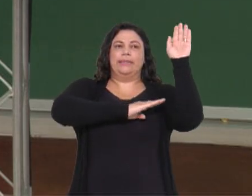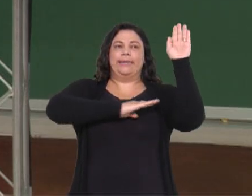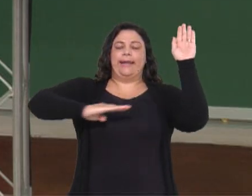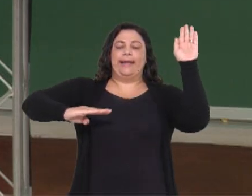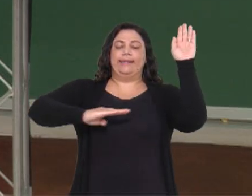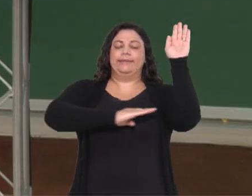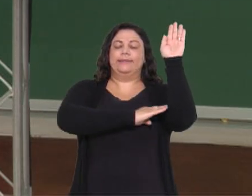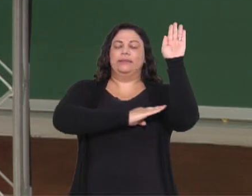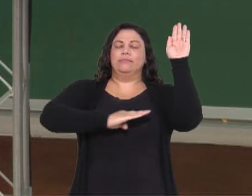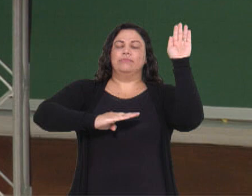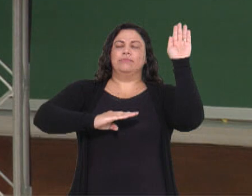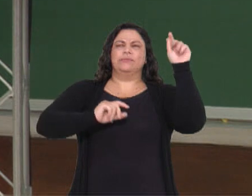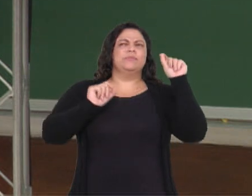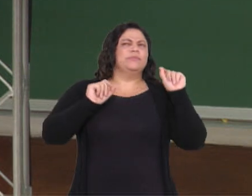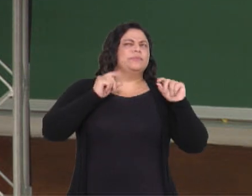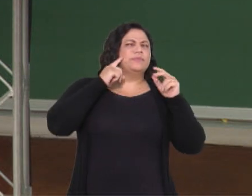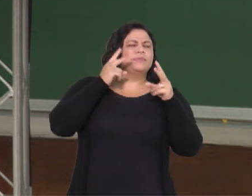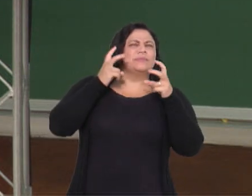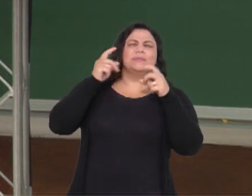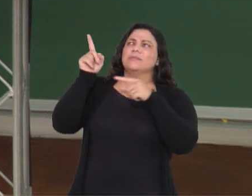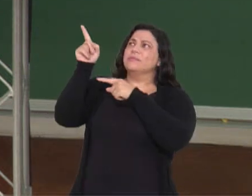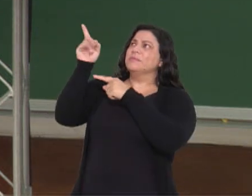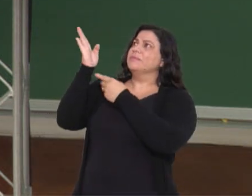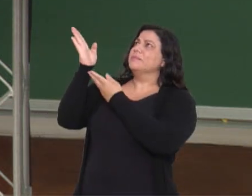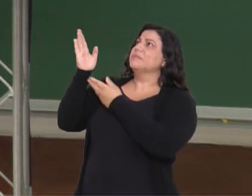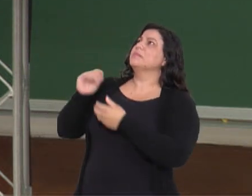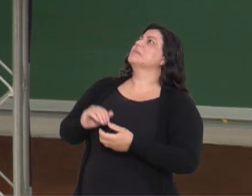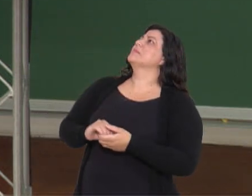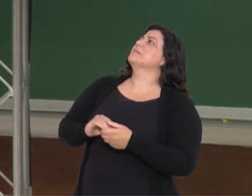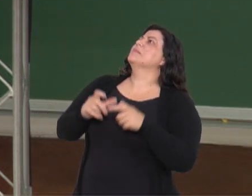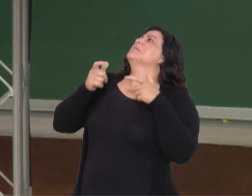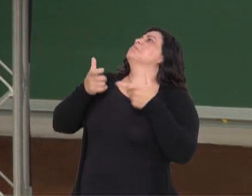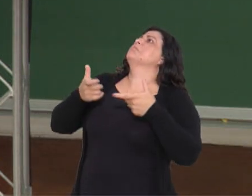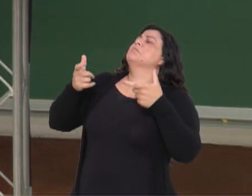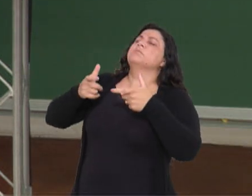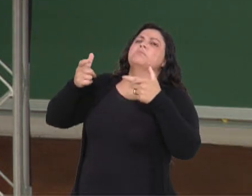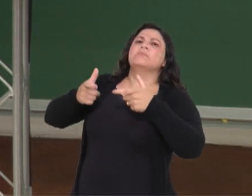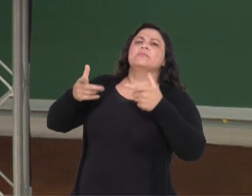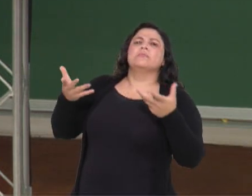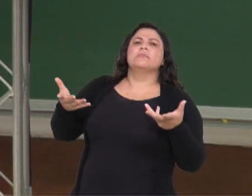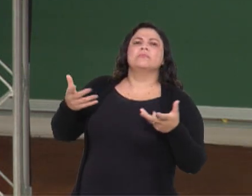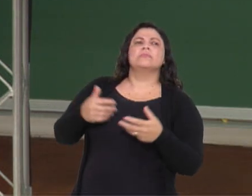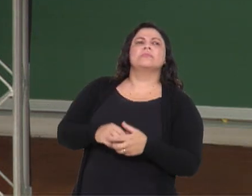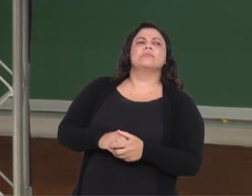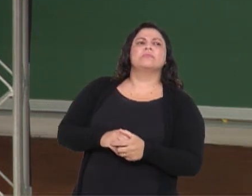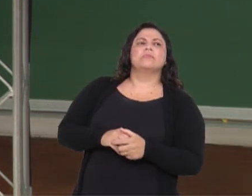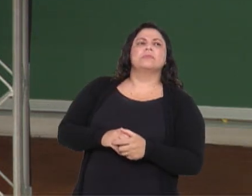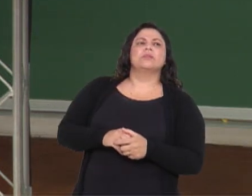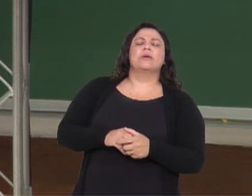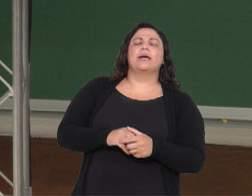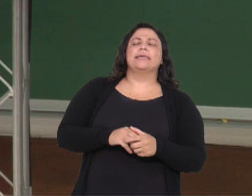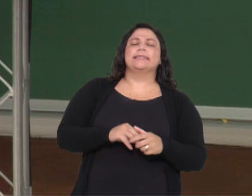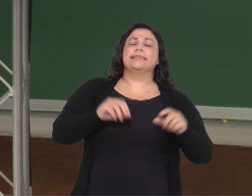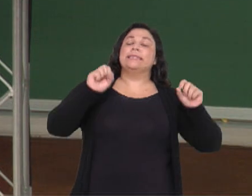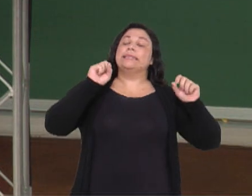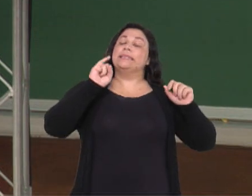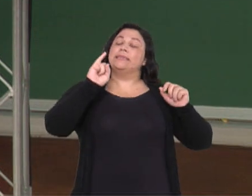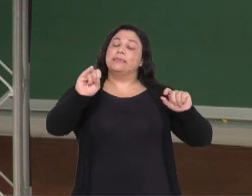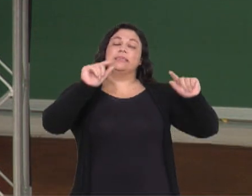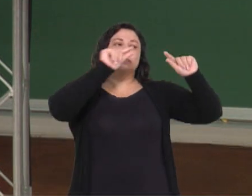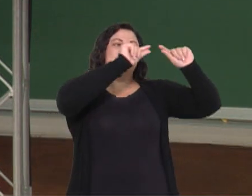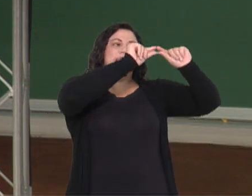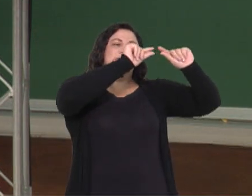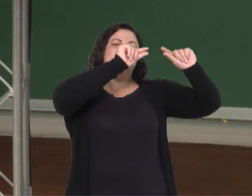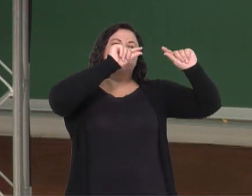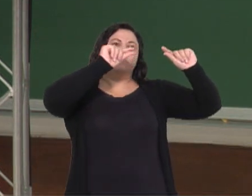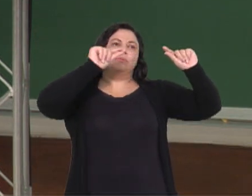você perceba aqui comigo, olha só, olha a posição que está este nosso indivíduo aqui. Se eu prolongar esse ponto